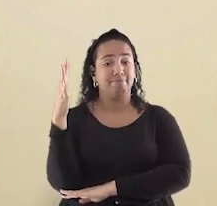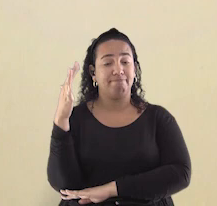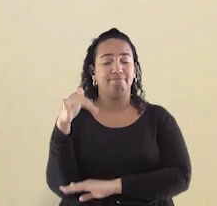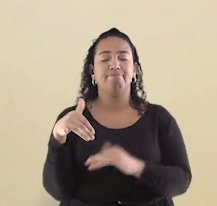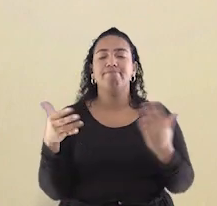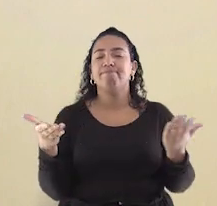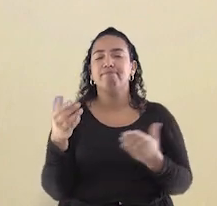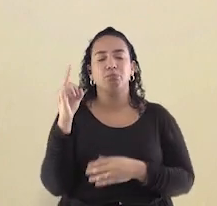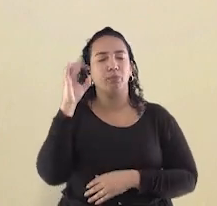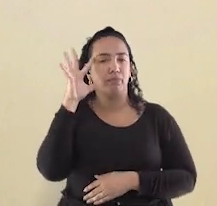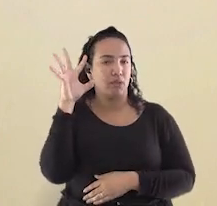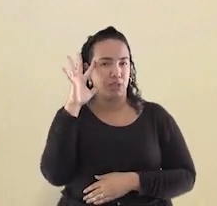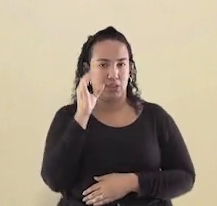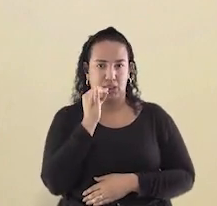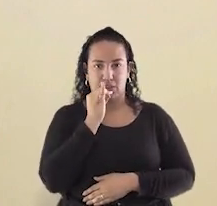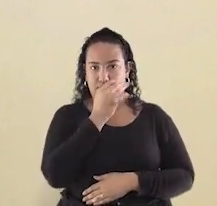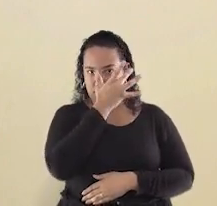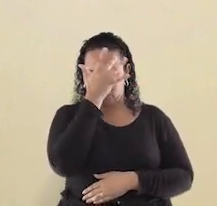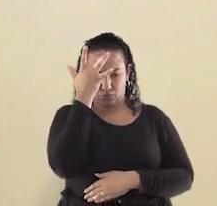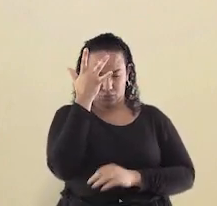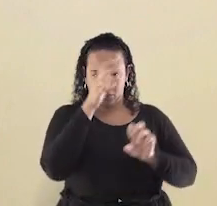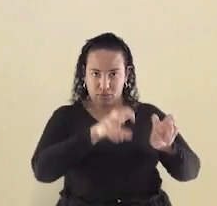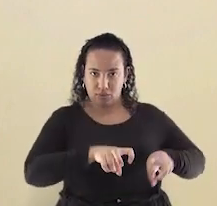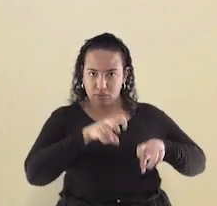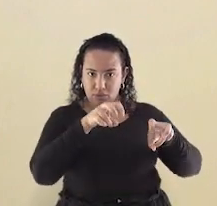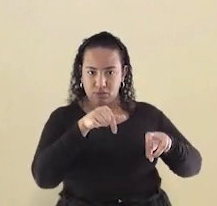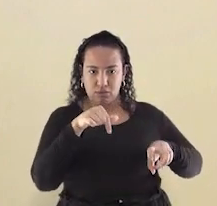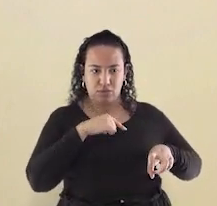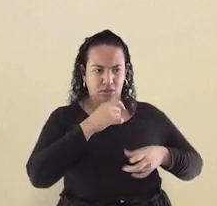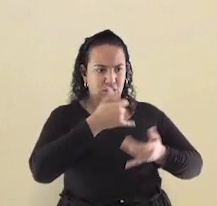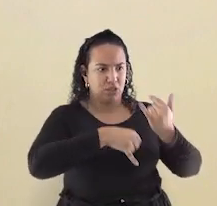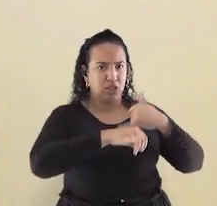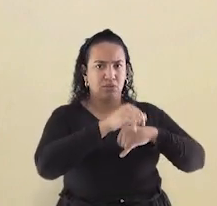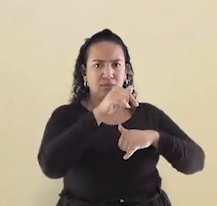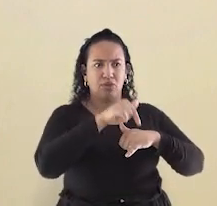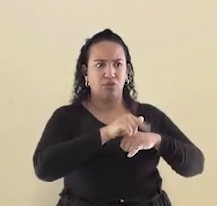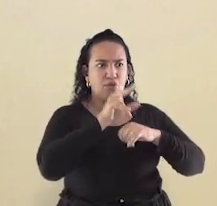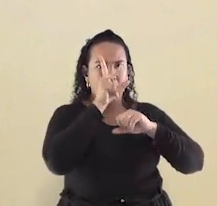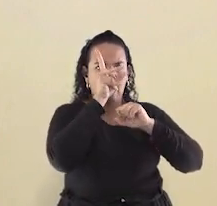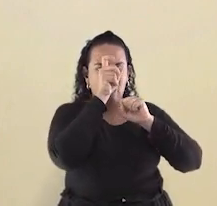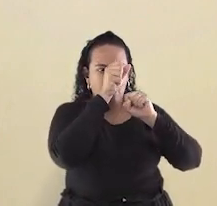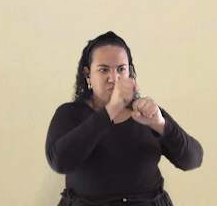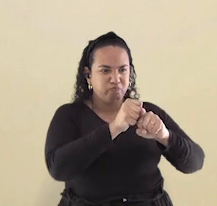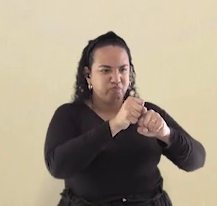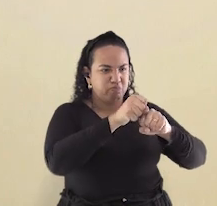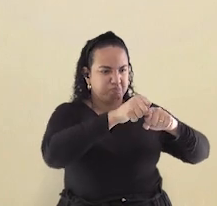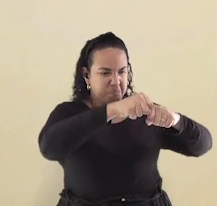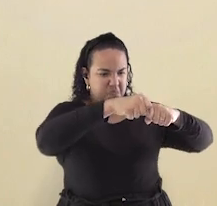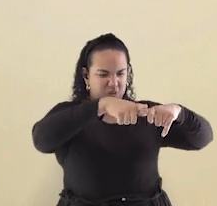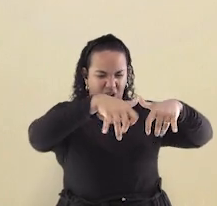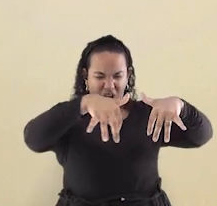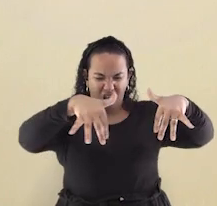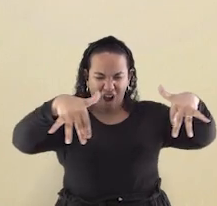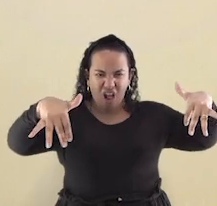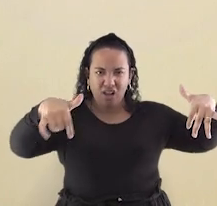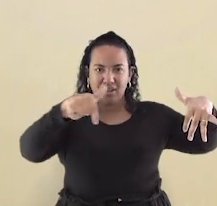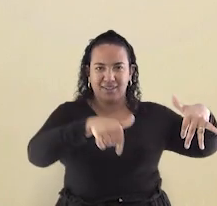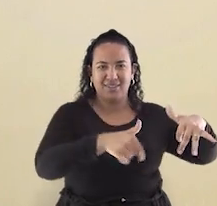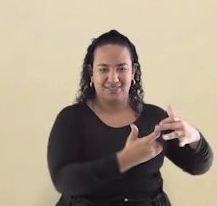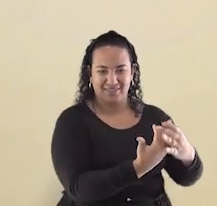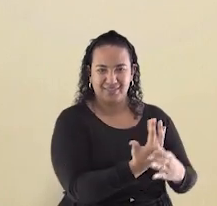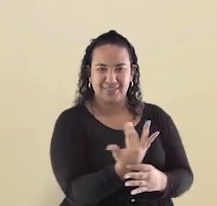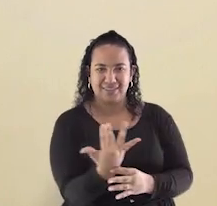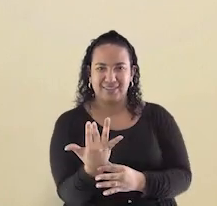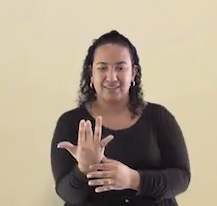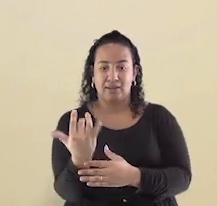exemplo, imagine aí que um agricultor lançou um agrotóxico muito forte em grande quantidade nas plantas e